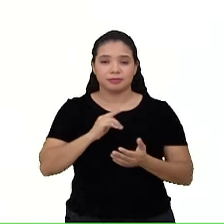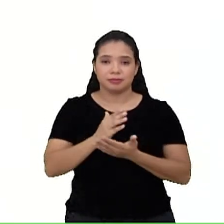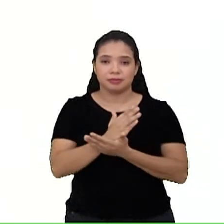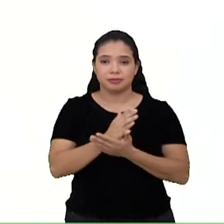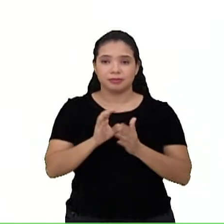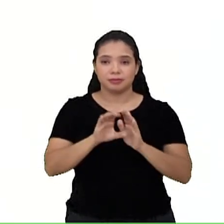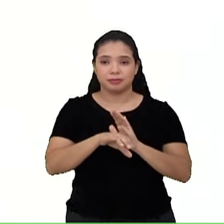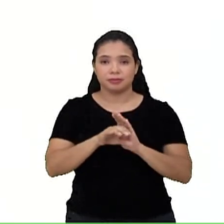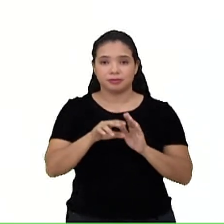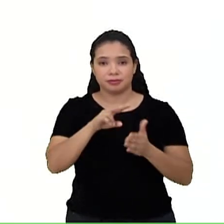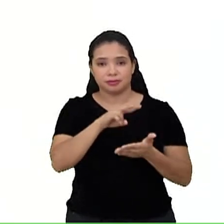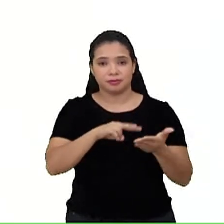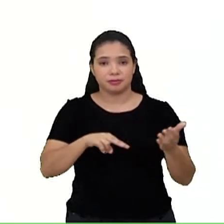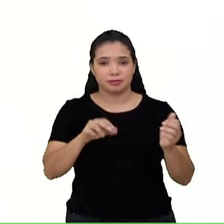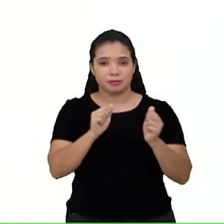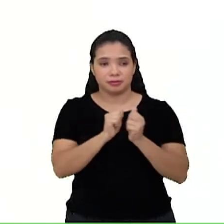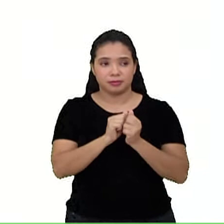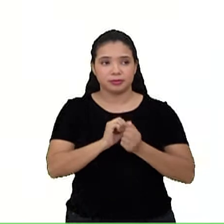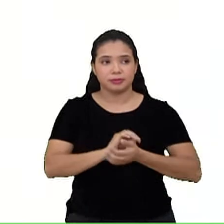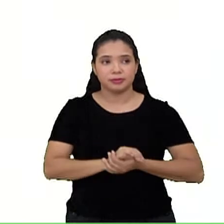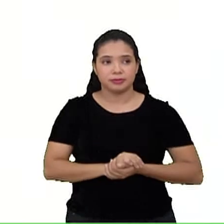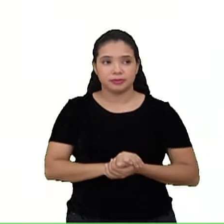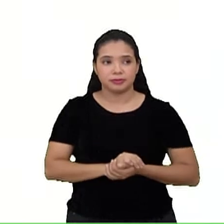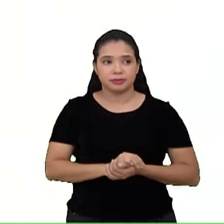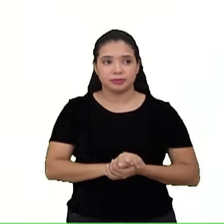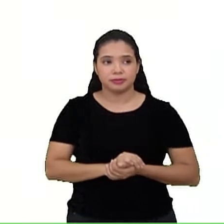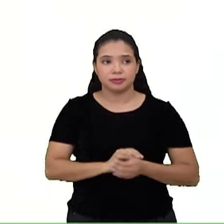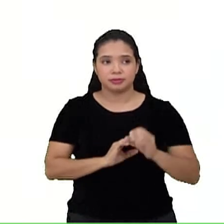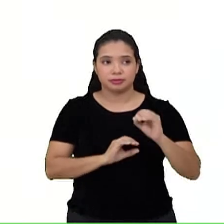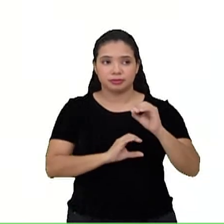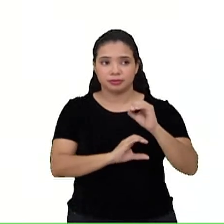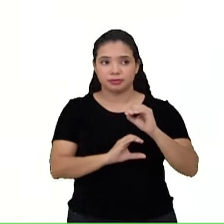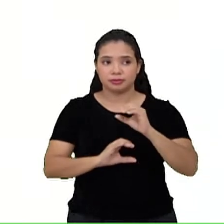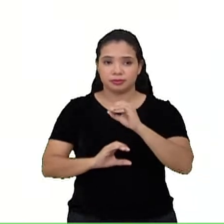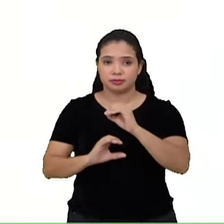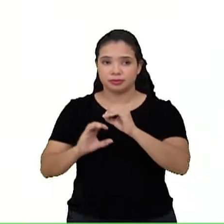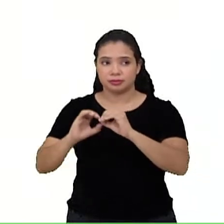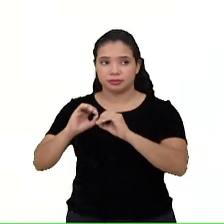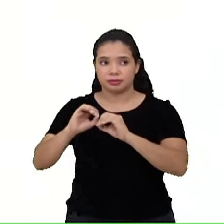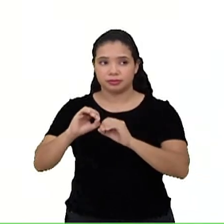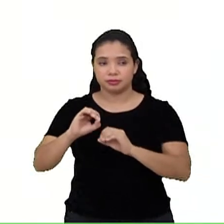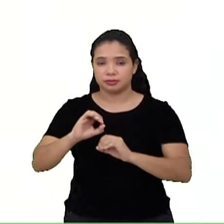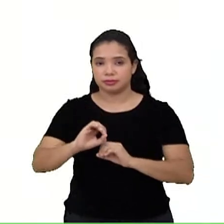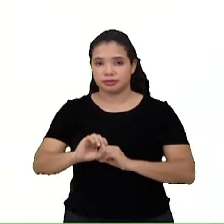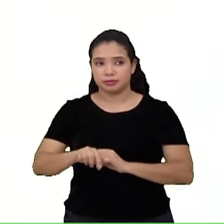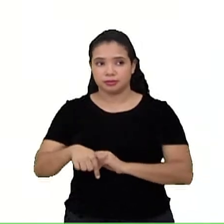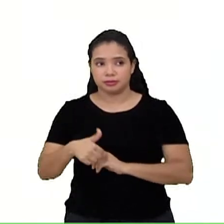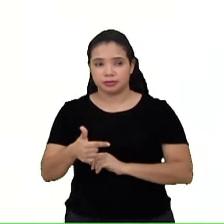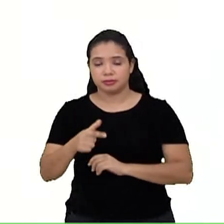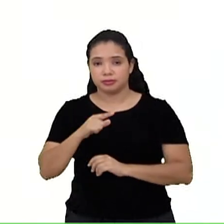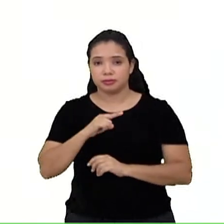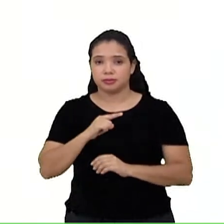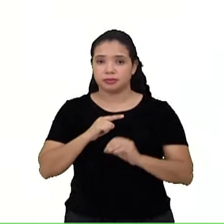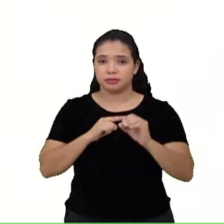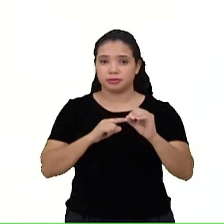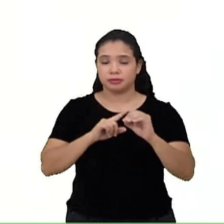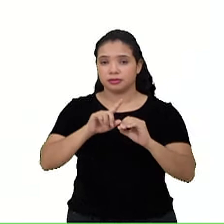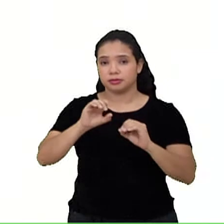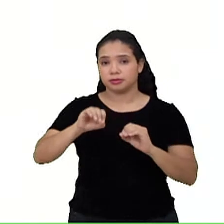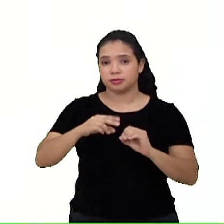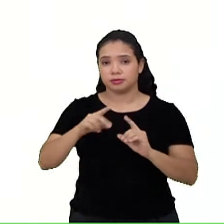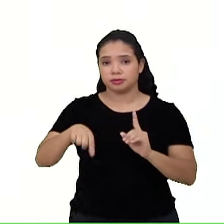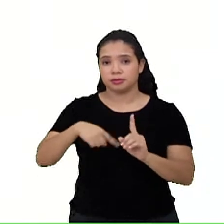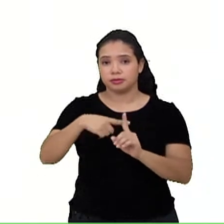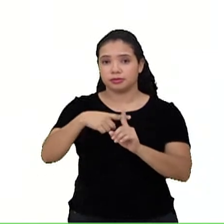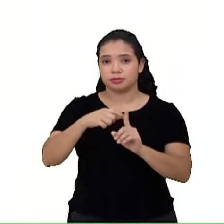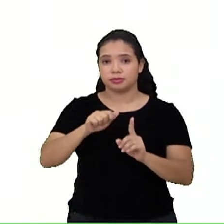Vamos ler juntos. As moléculas são entidades formadas pela união de 2 ou mais átomos, né? É o que a